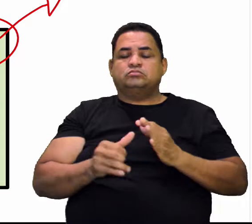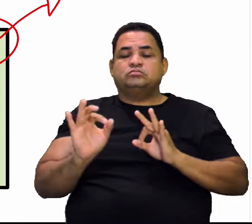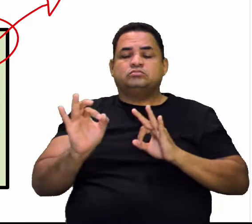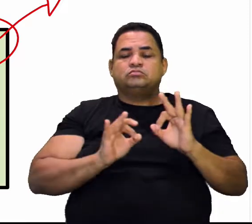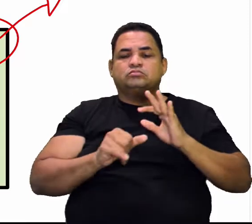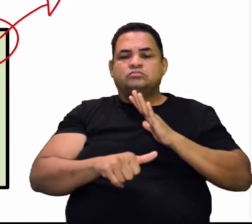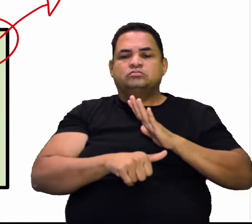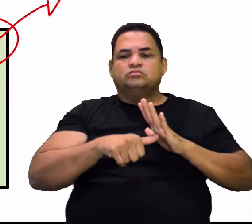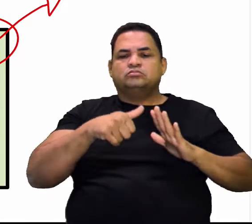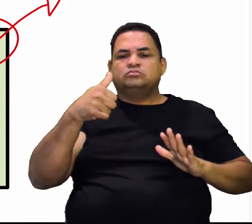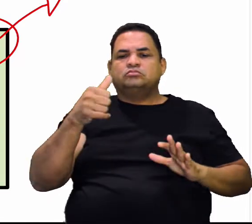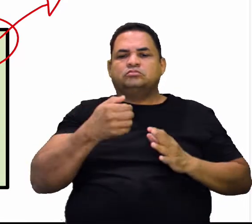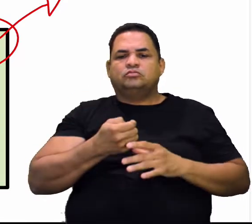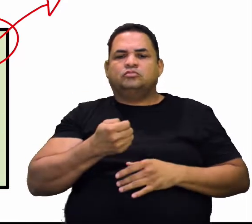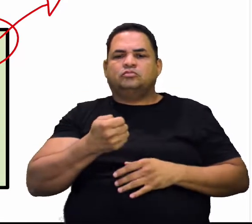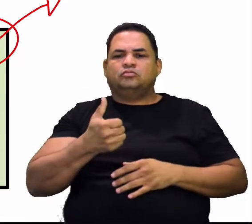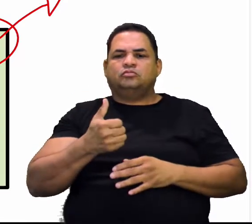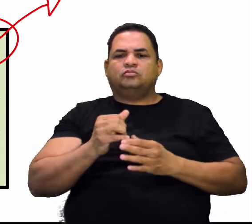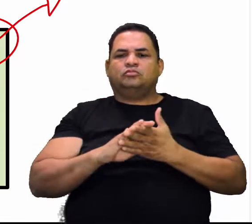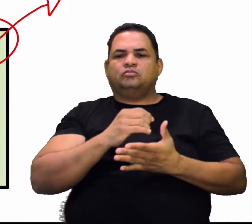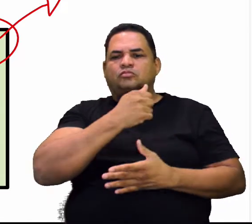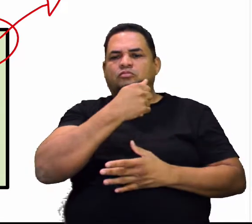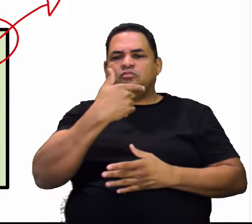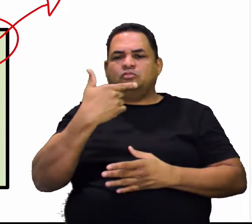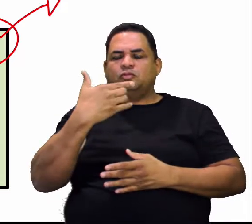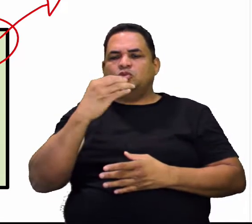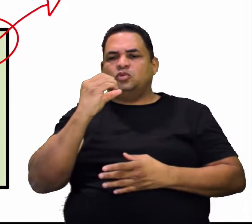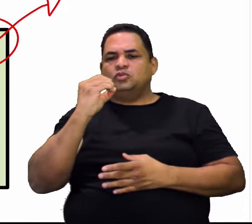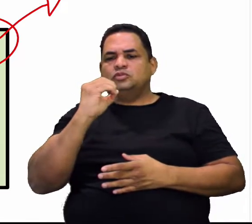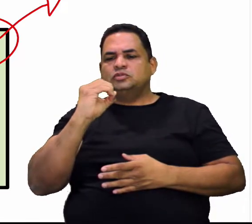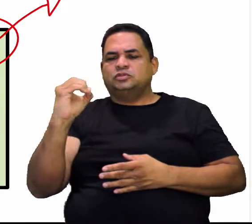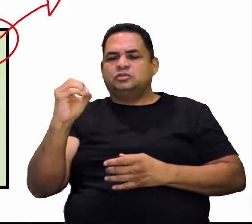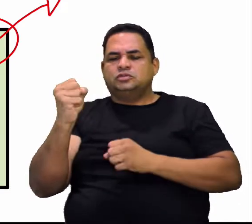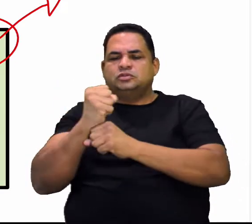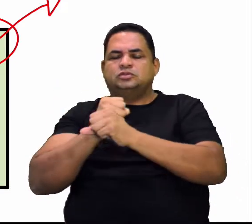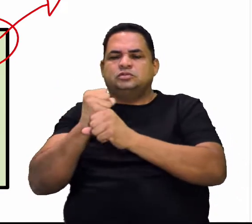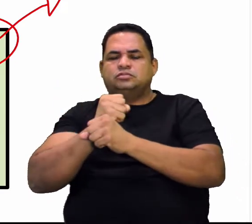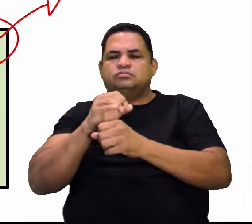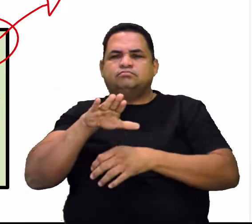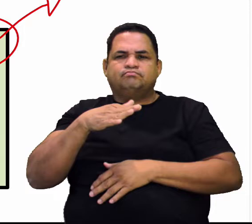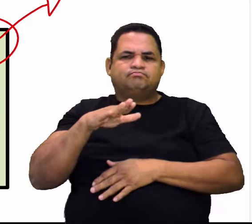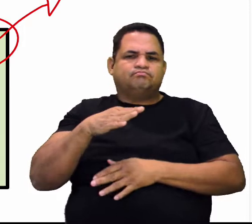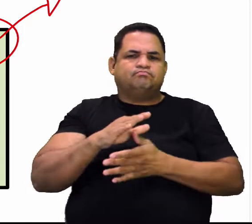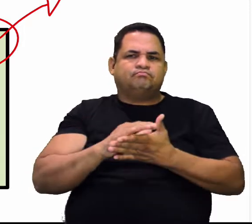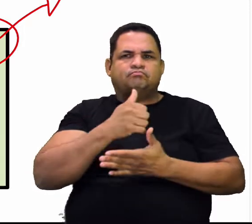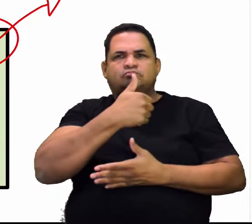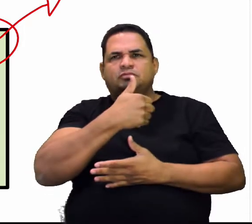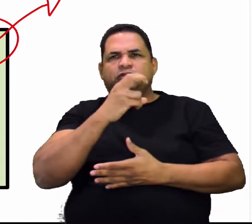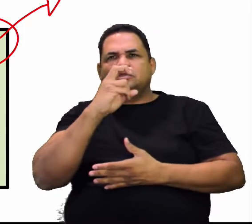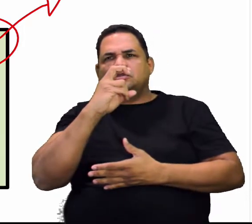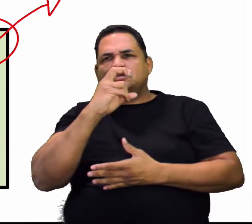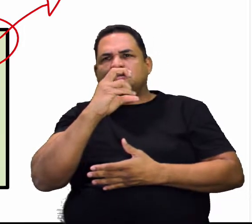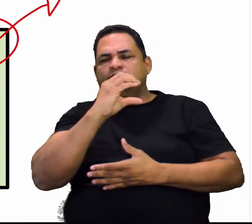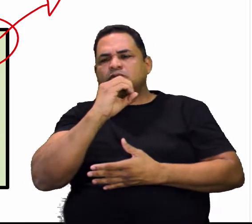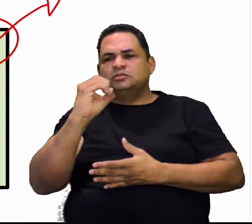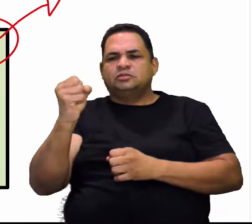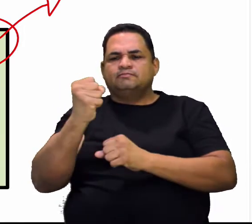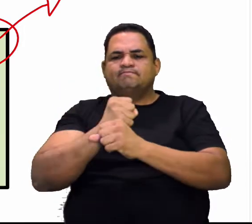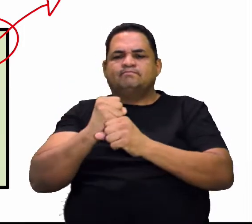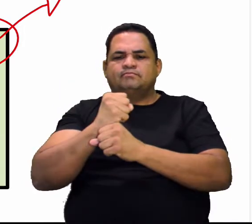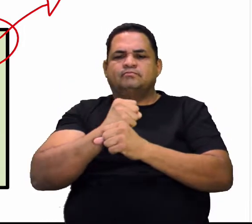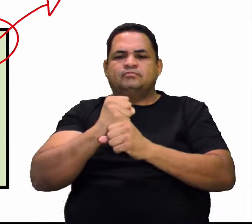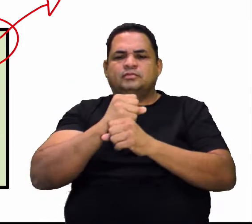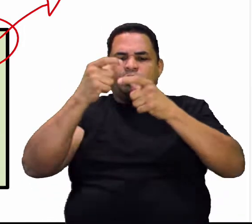ó, quase 200 anos, mais ou menos aproximadamente 150 anos